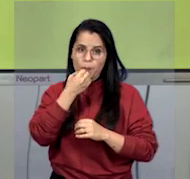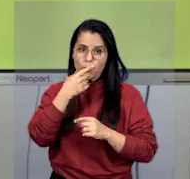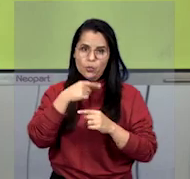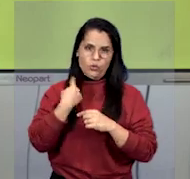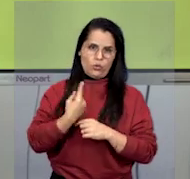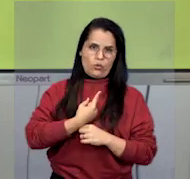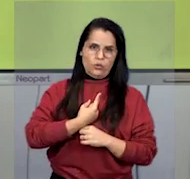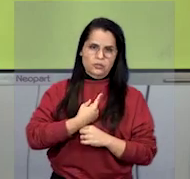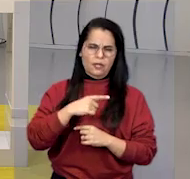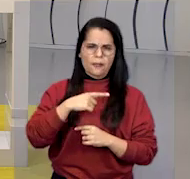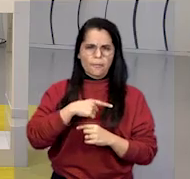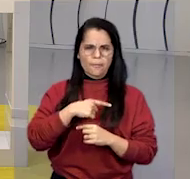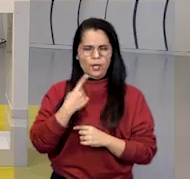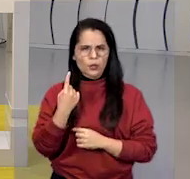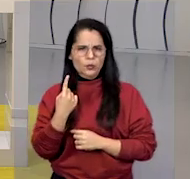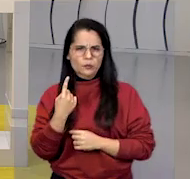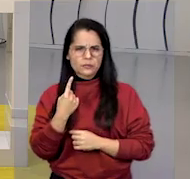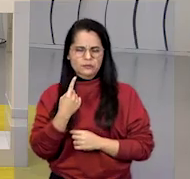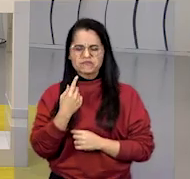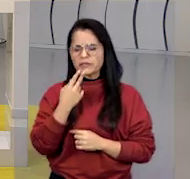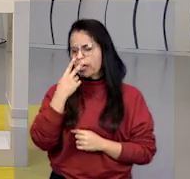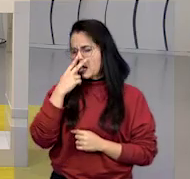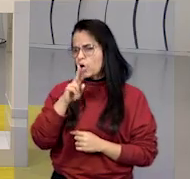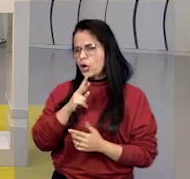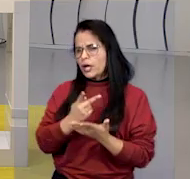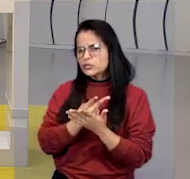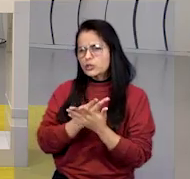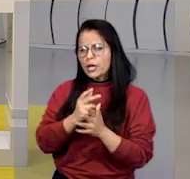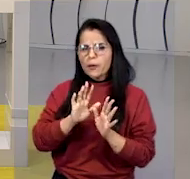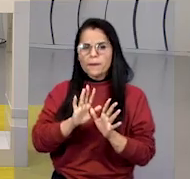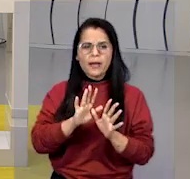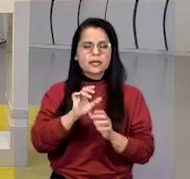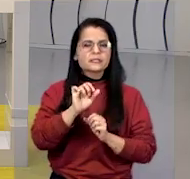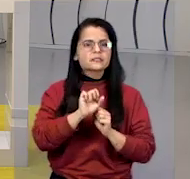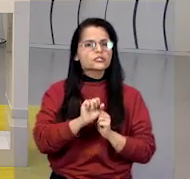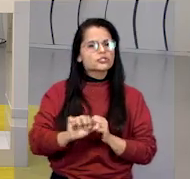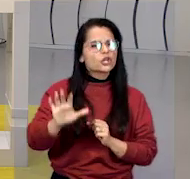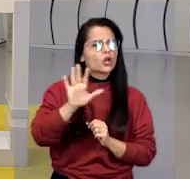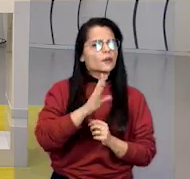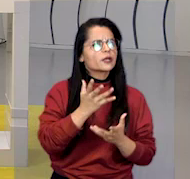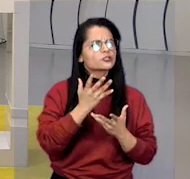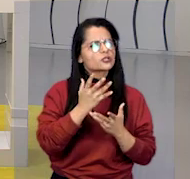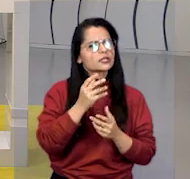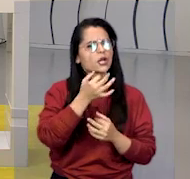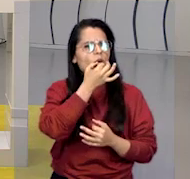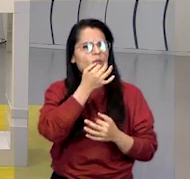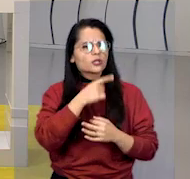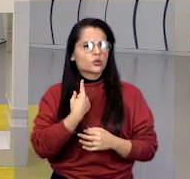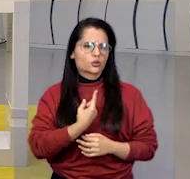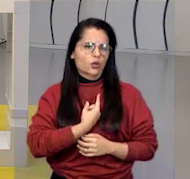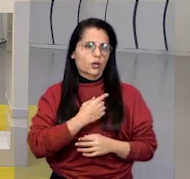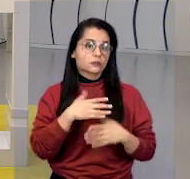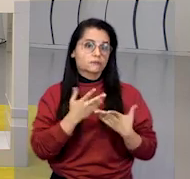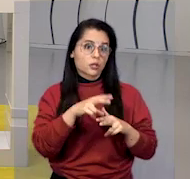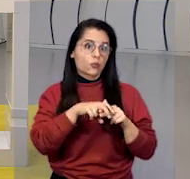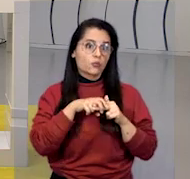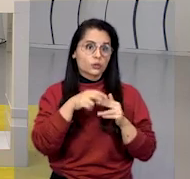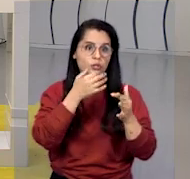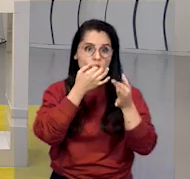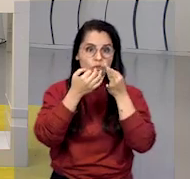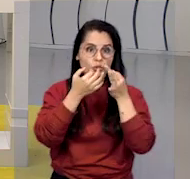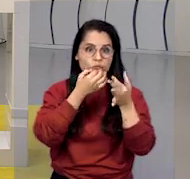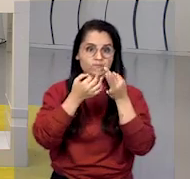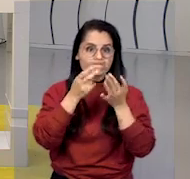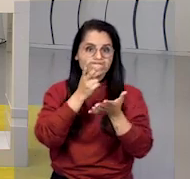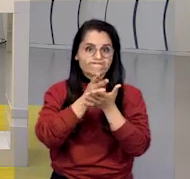né? Alguns reconhecem o erro, sim, mas geralmente nós queremos fazer valer a nossa opinião. Então, por isso, nós argumentamos